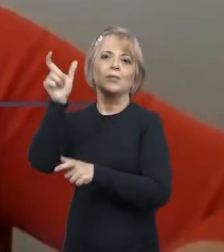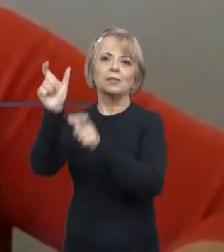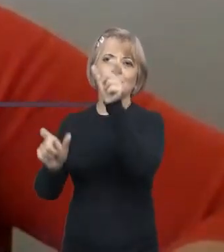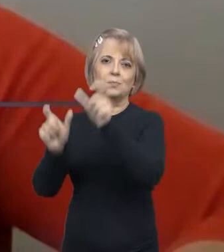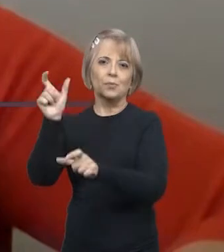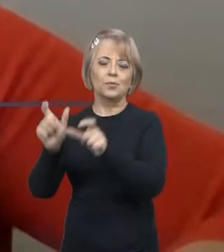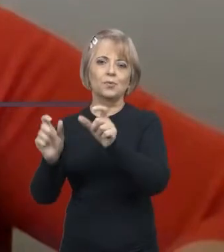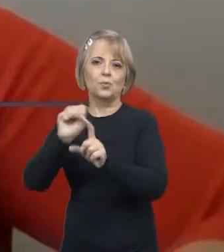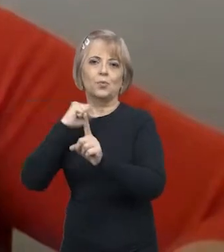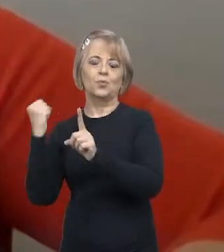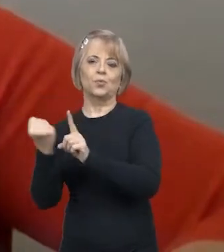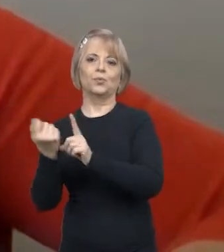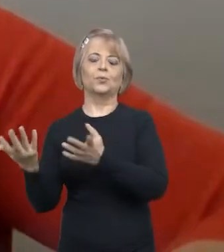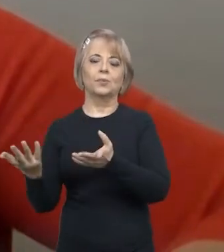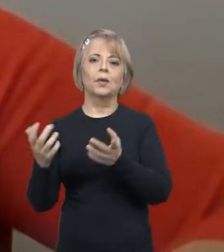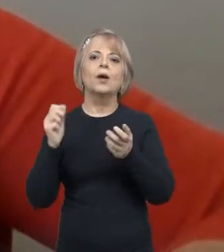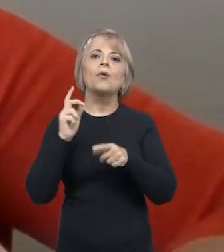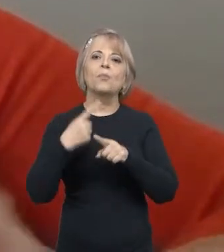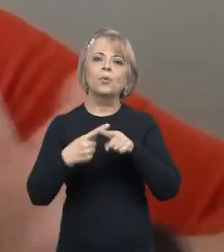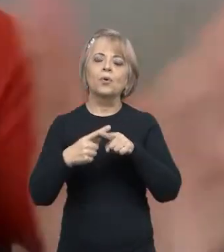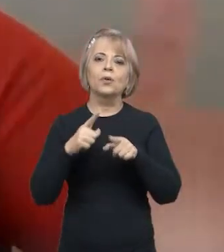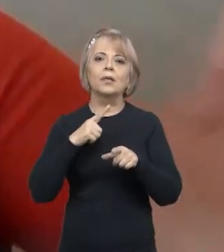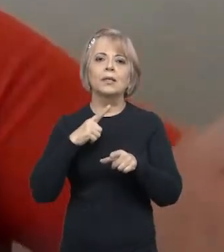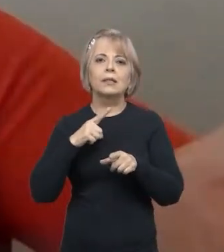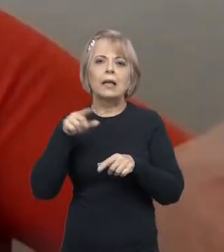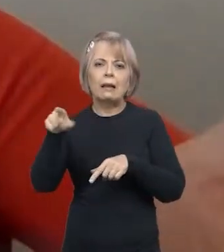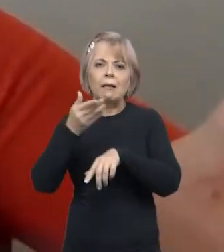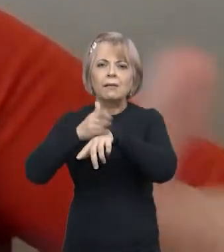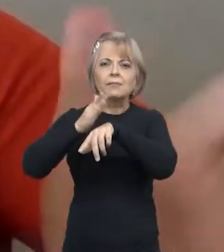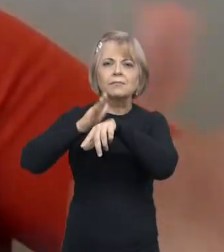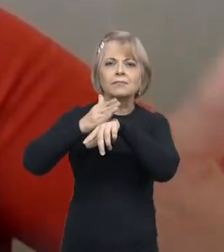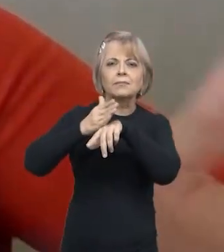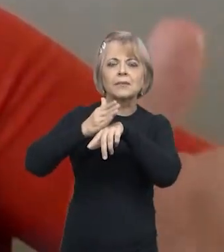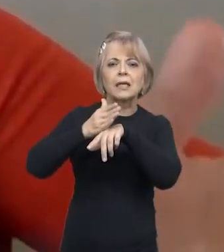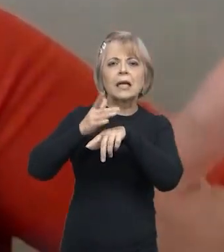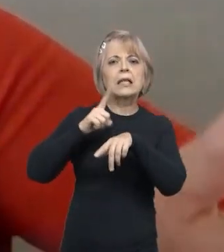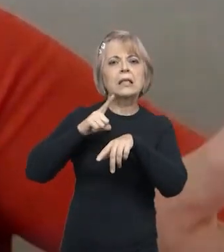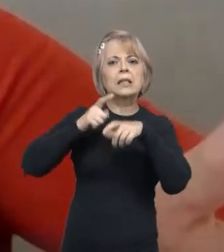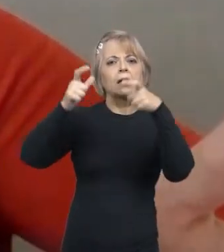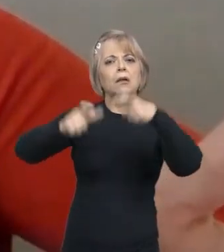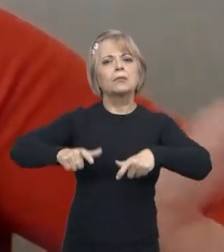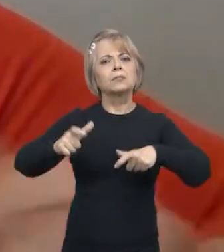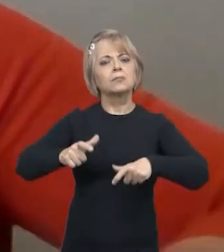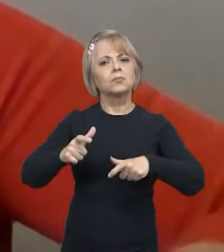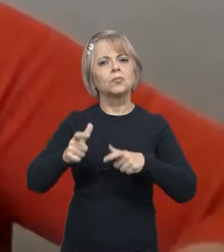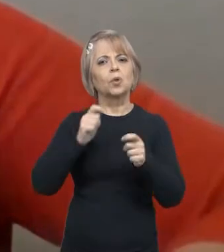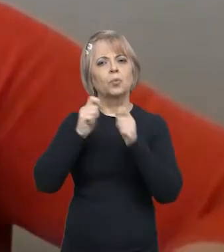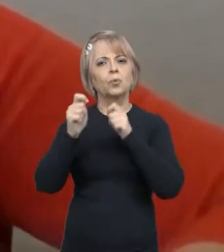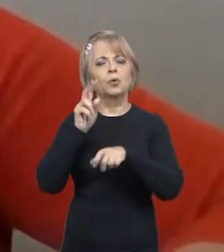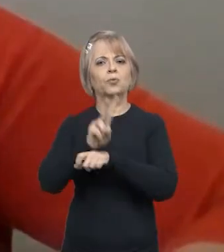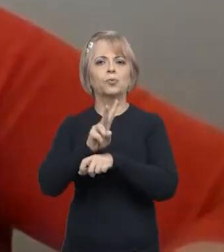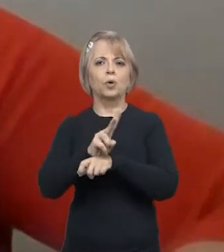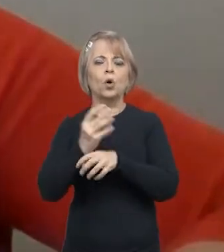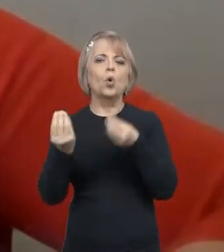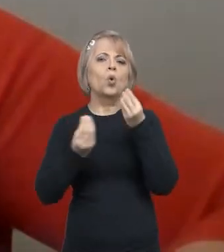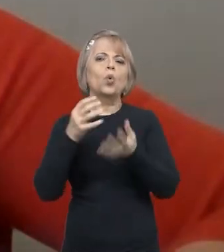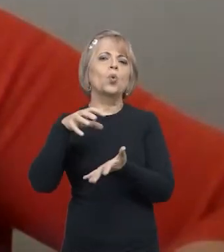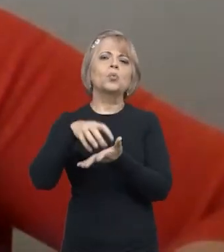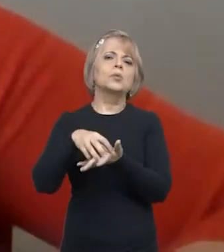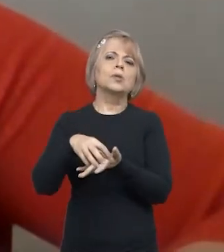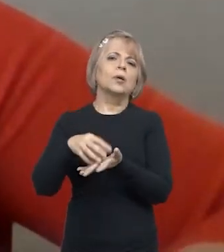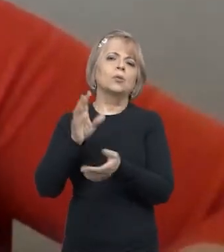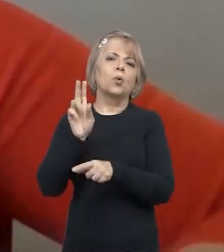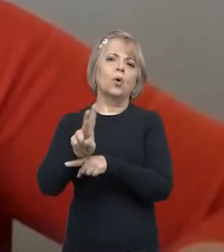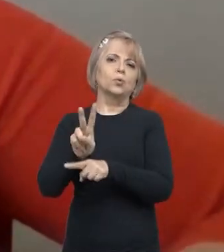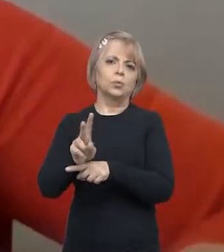das promotorias de justiça, os órgãos de execução que estão lá na linha de frente da proteção do consumidor. E como é que o Centro de Apoio faz